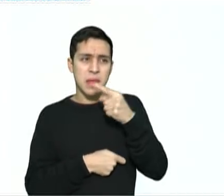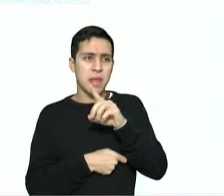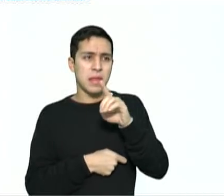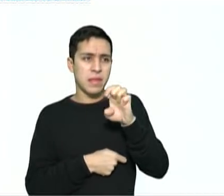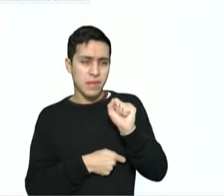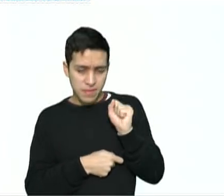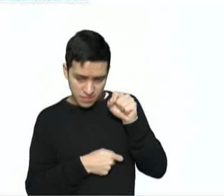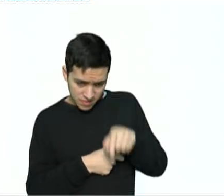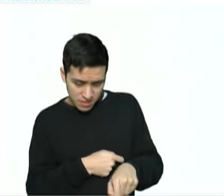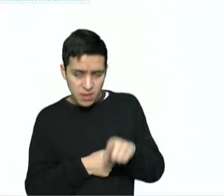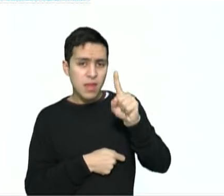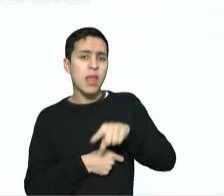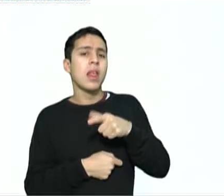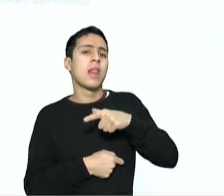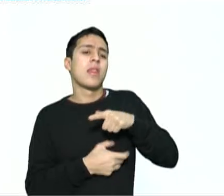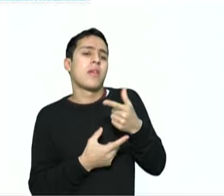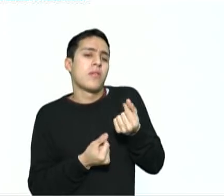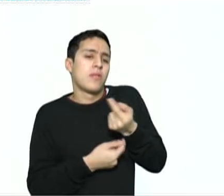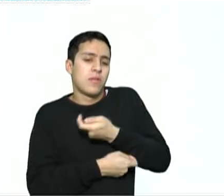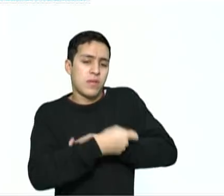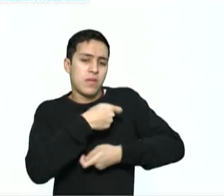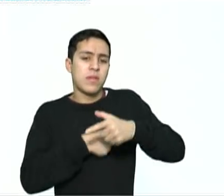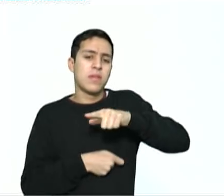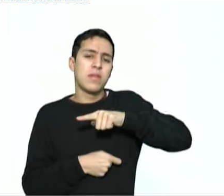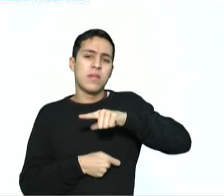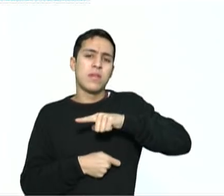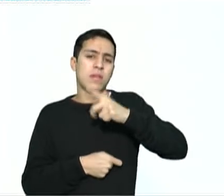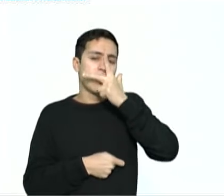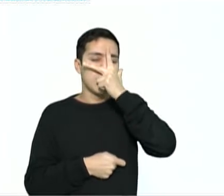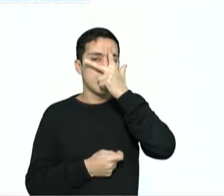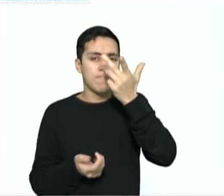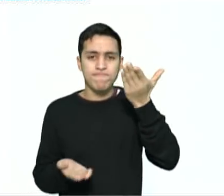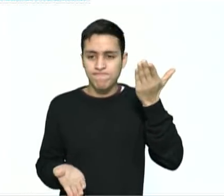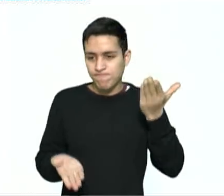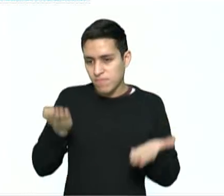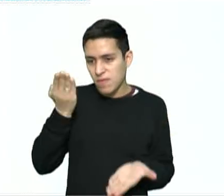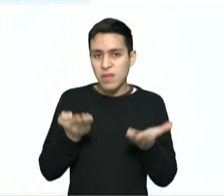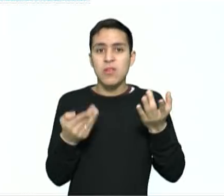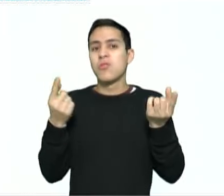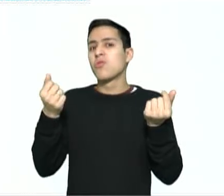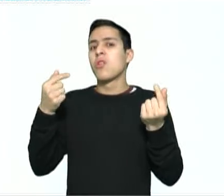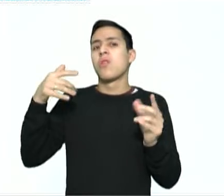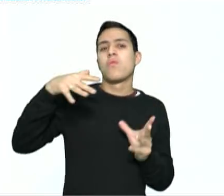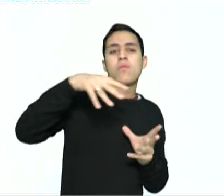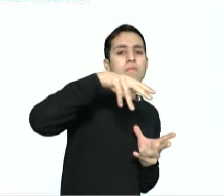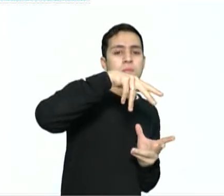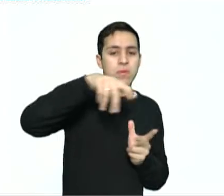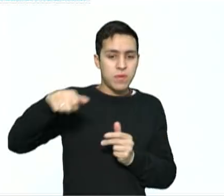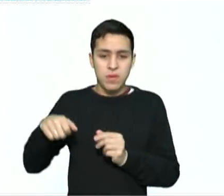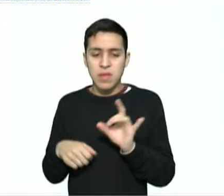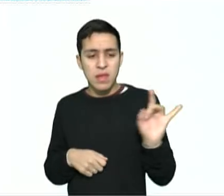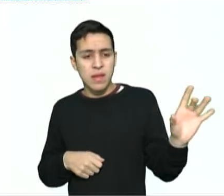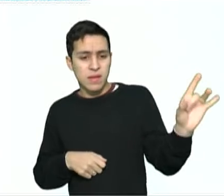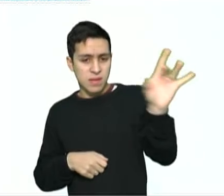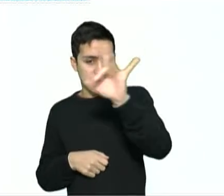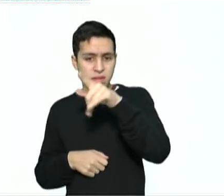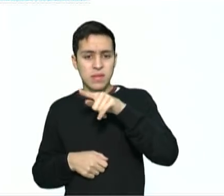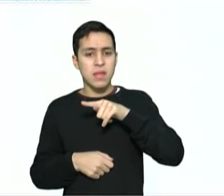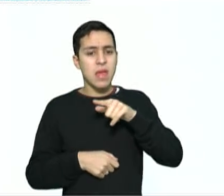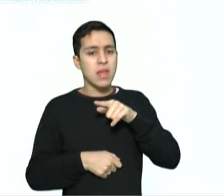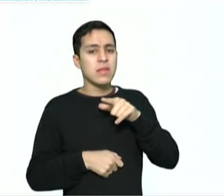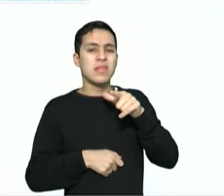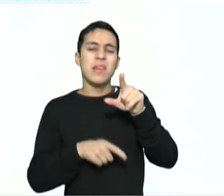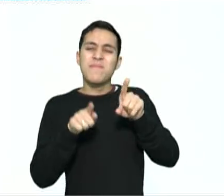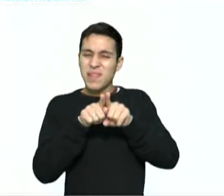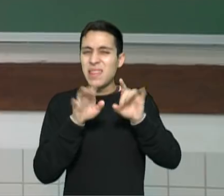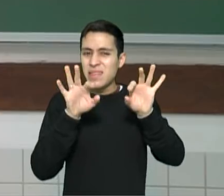que é um dinheiro que ele faz um papel de balanceamento entre as moedas. E cada um vai ter uma cota, cada país